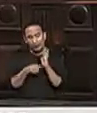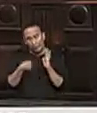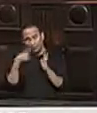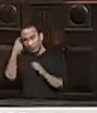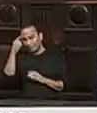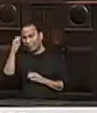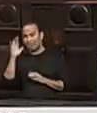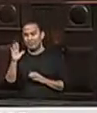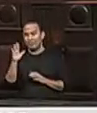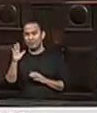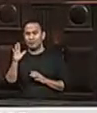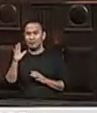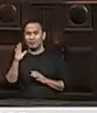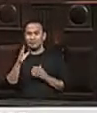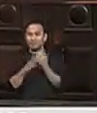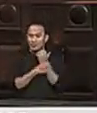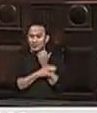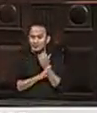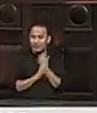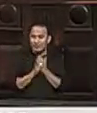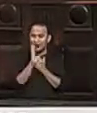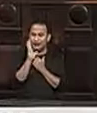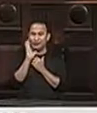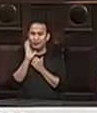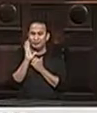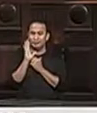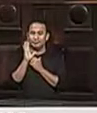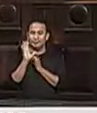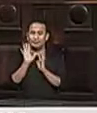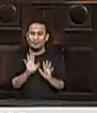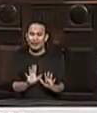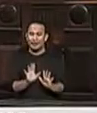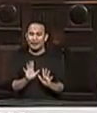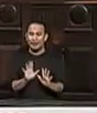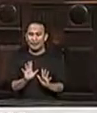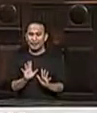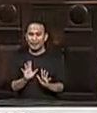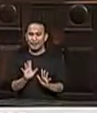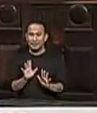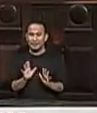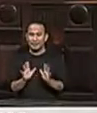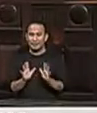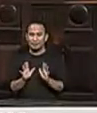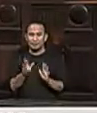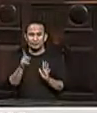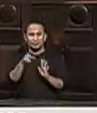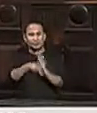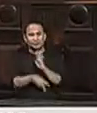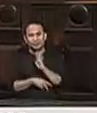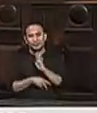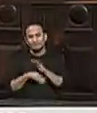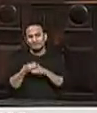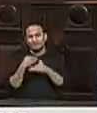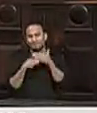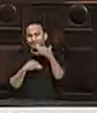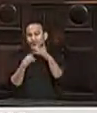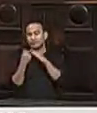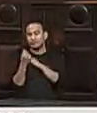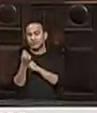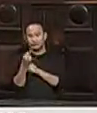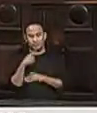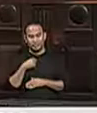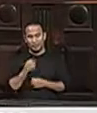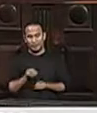que segurança é cara, até entendo. Mas não vejo projeto para ser construído com esse dinheiro que ele quer